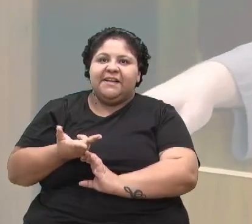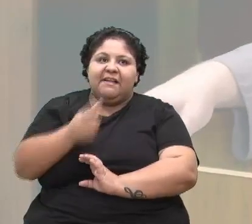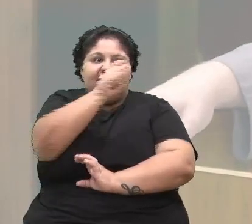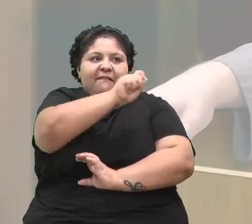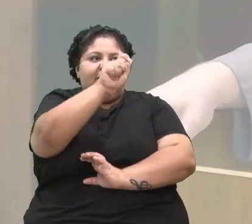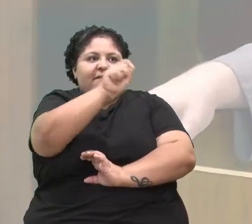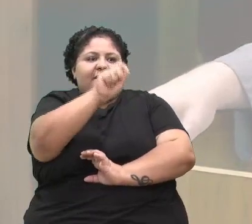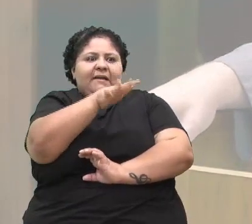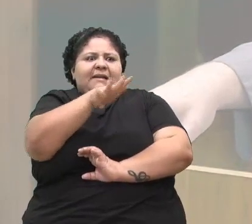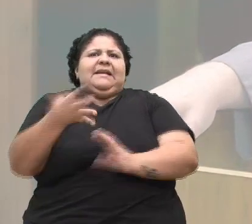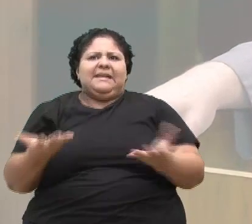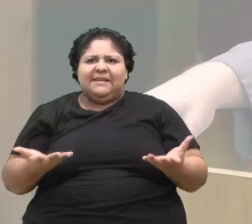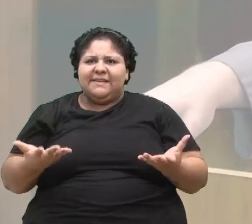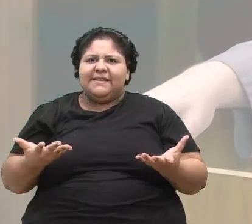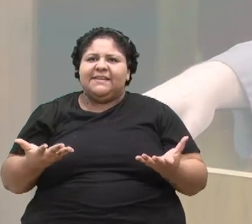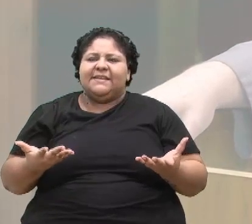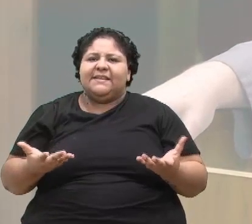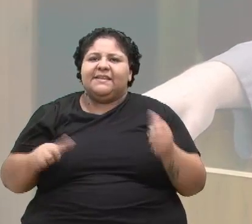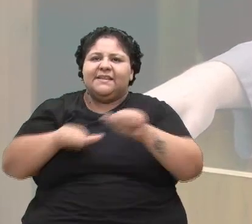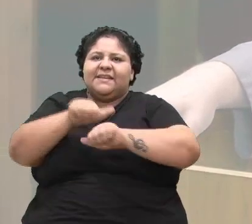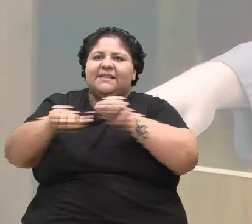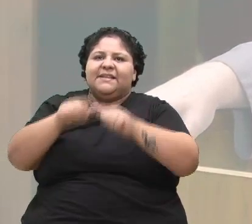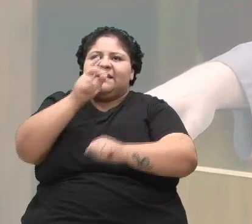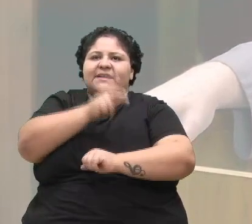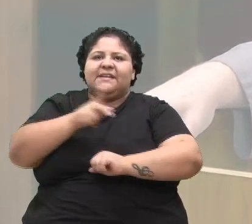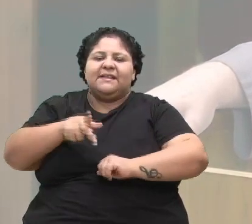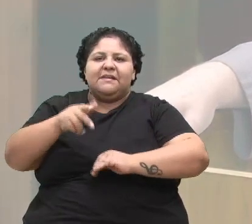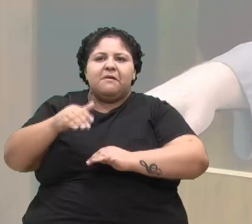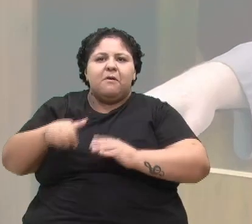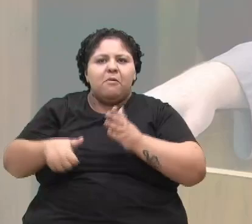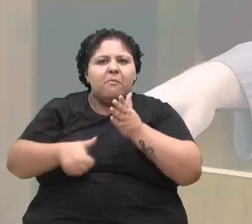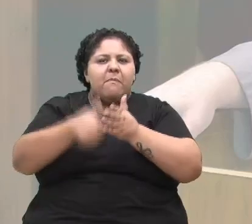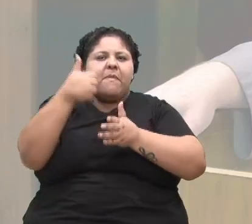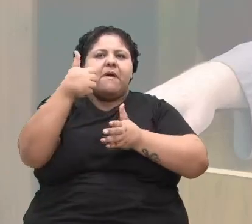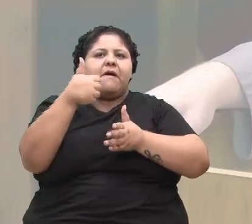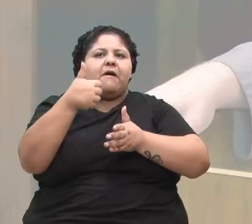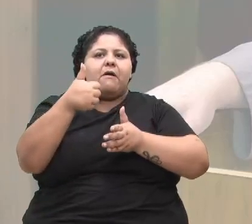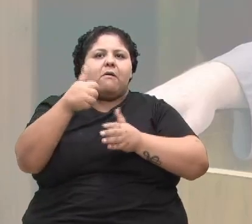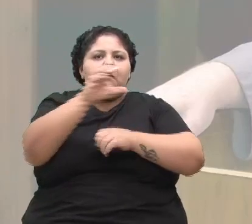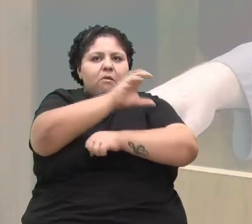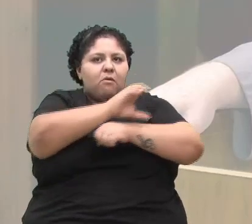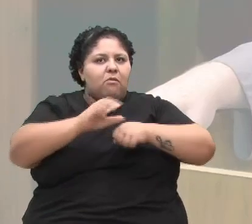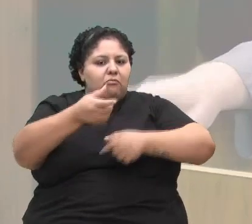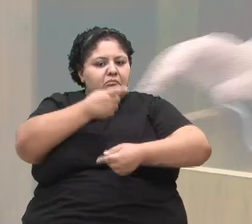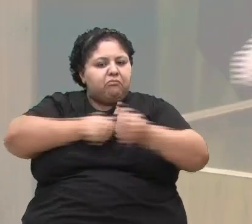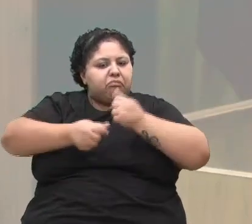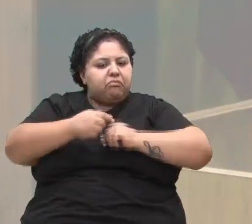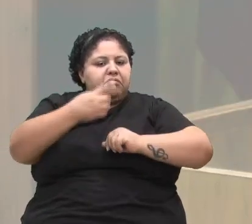novato. Me tornei o professor mais laureado do curso de economia 17 vezes para nível.